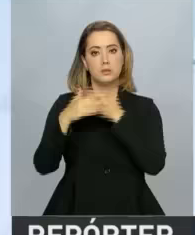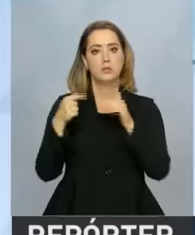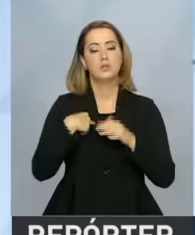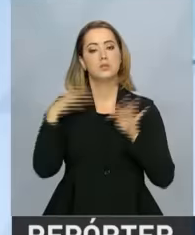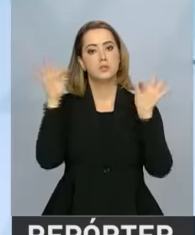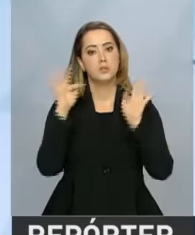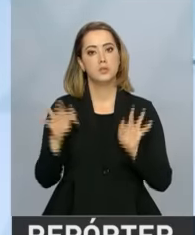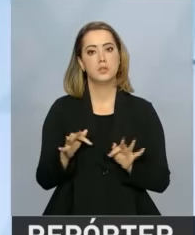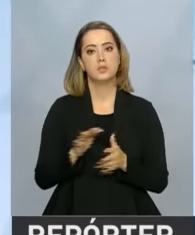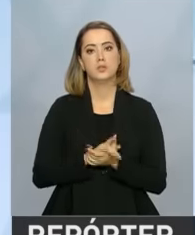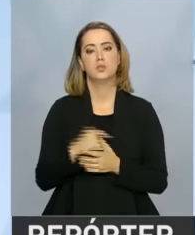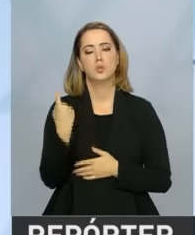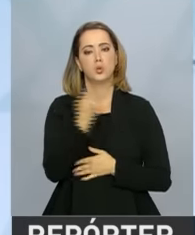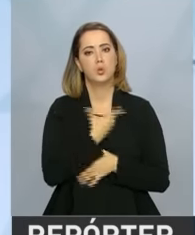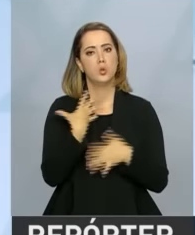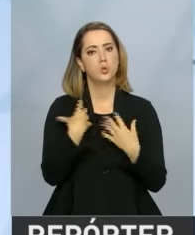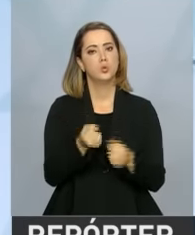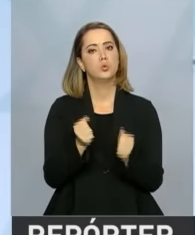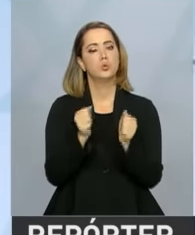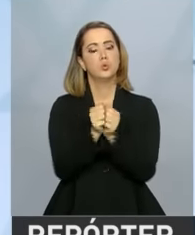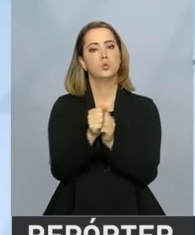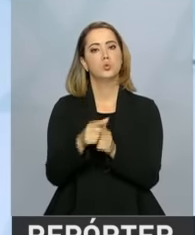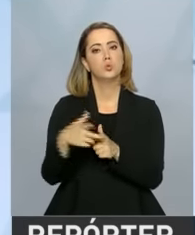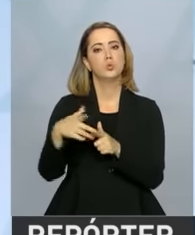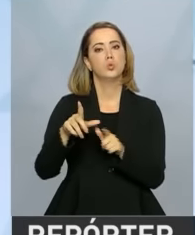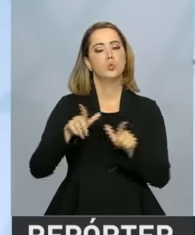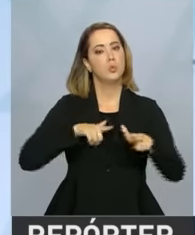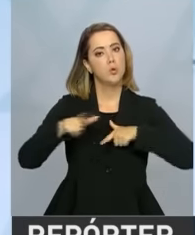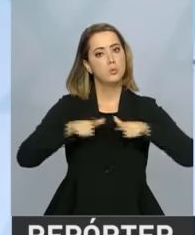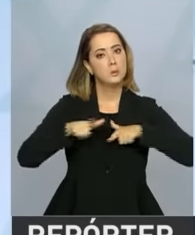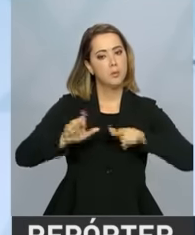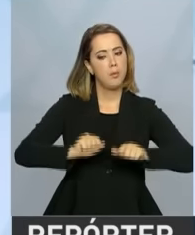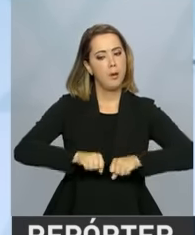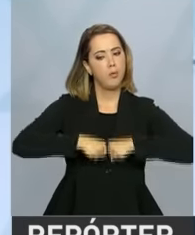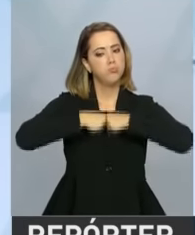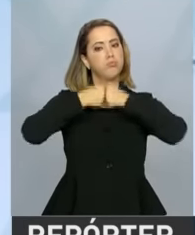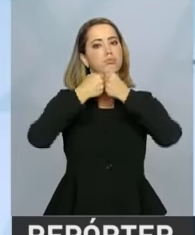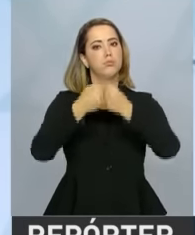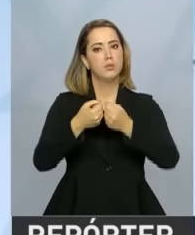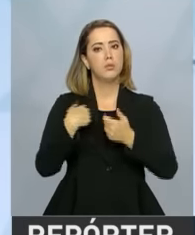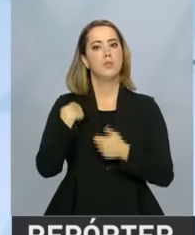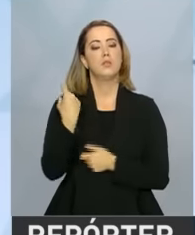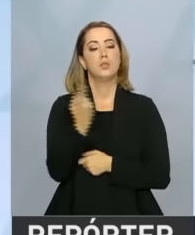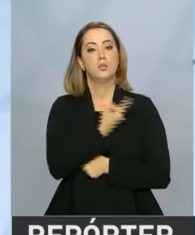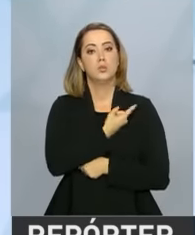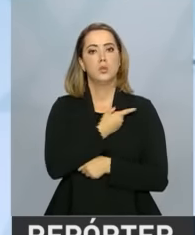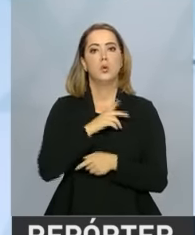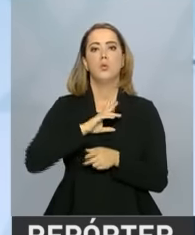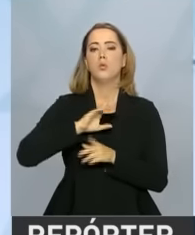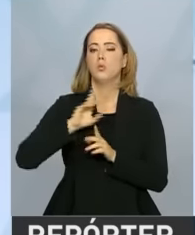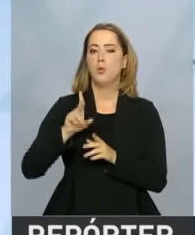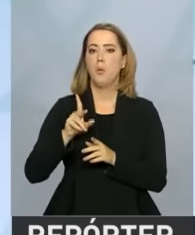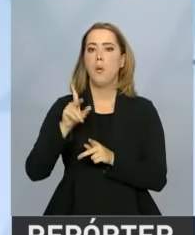realidade. Estamos tomando medidas ousadas. Populares ou impopulares, não importa. Eu digo